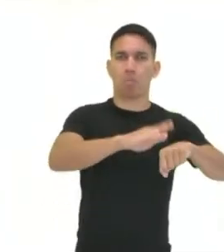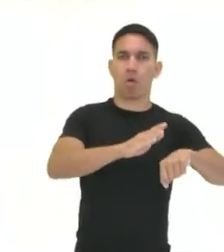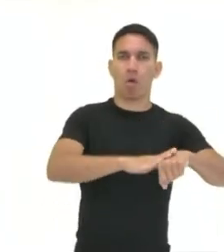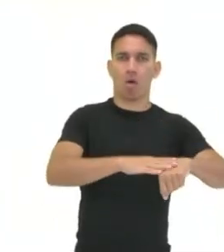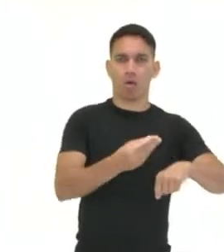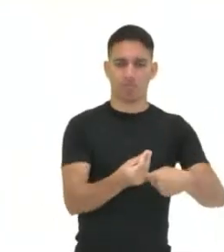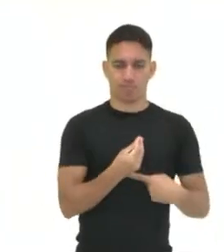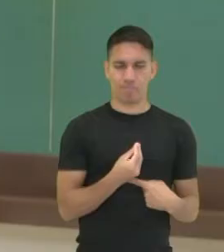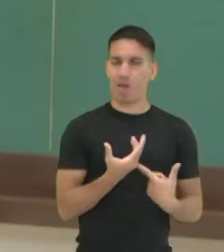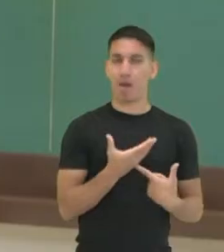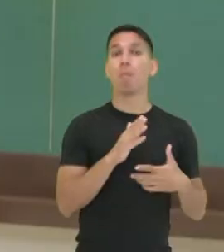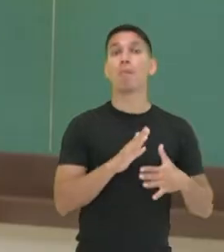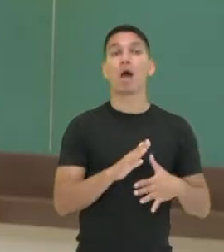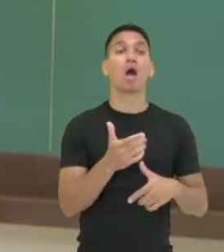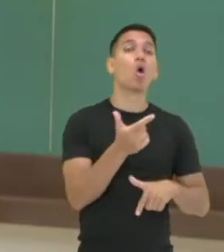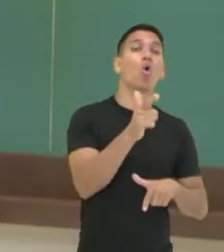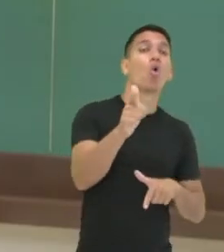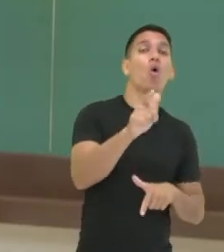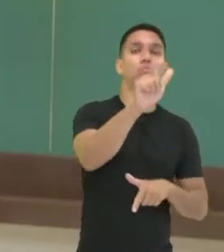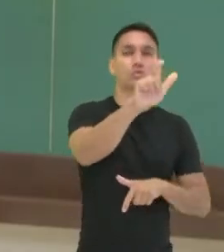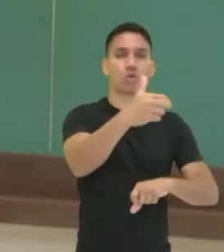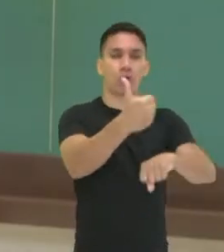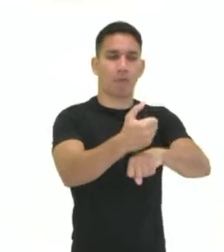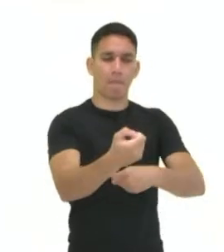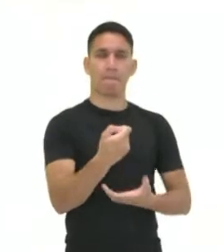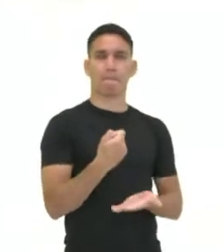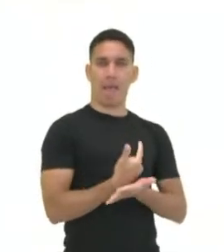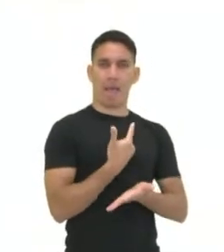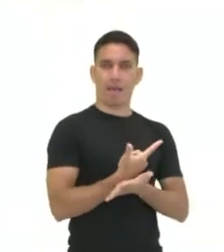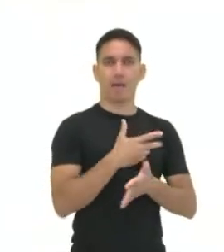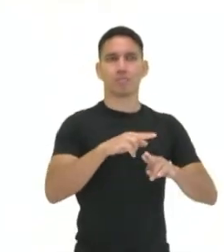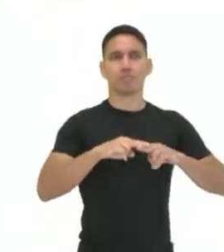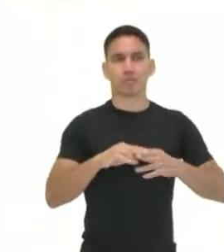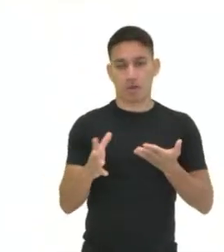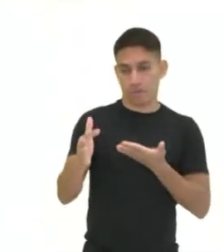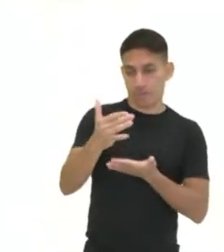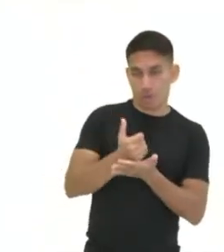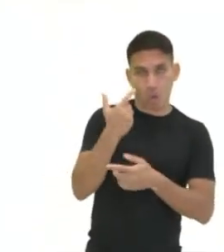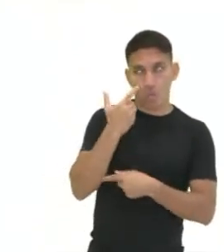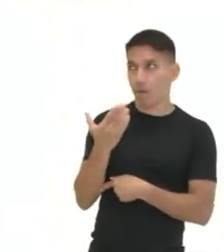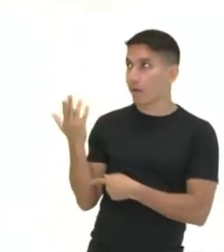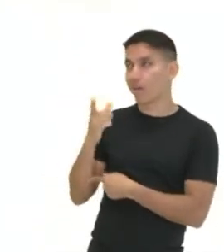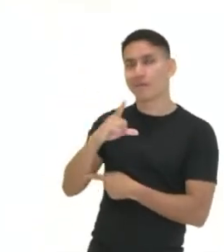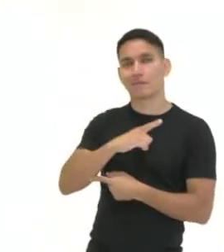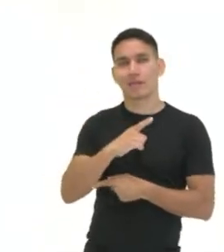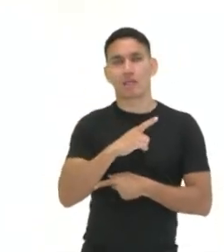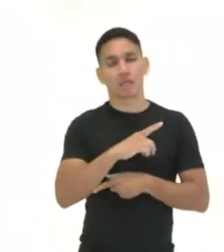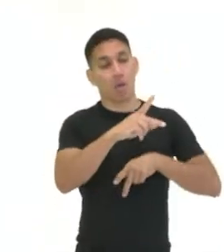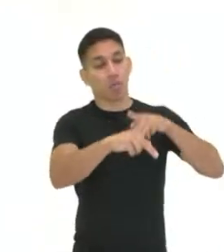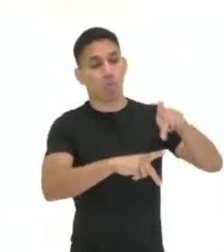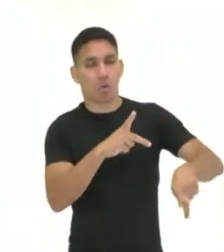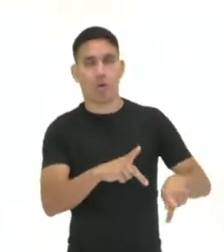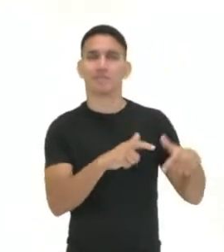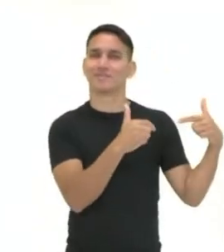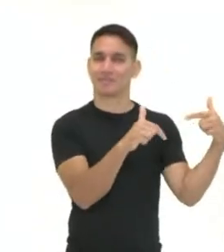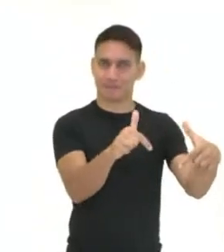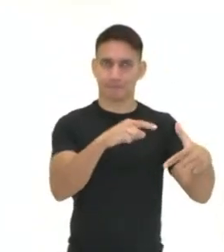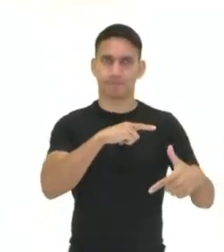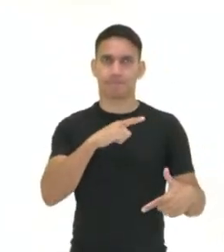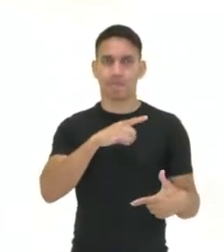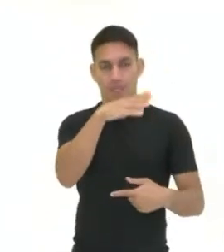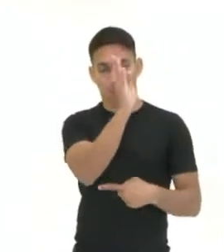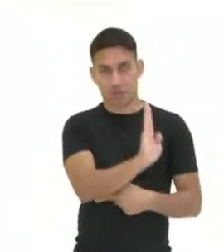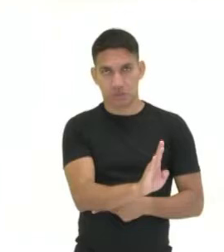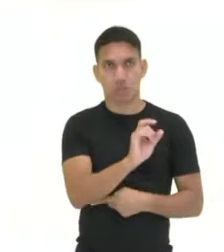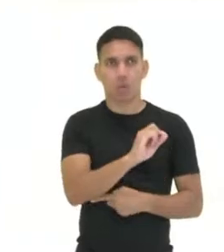como um empregador. Então aqui a gente tem dados recentes de população ocupada no Brasil. Então ele vem